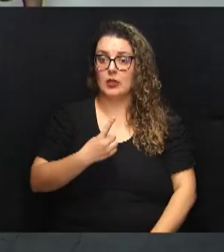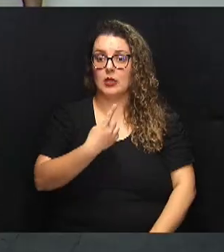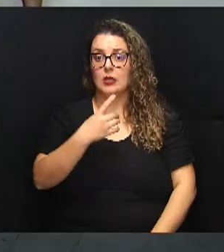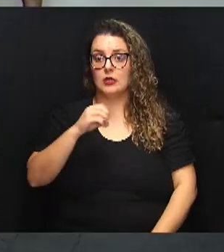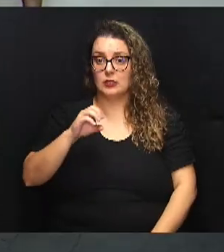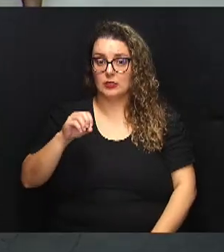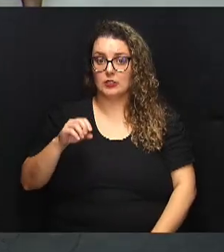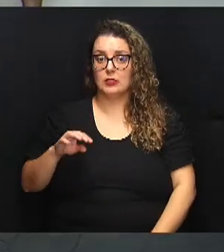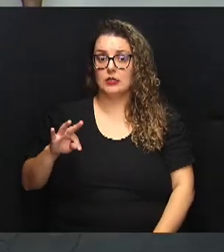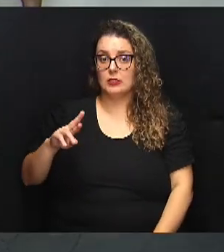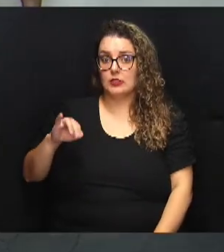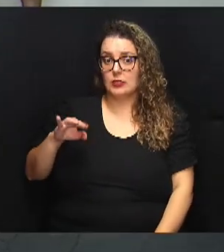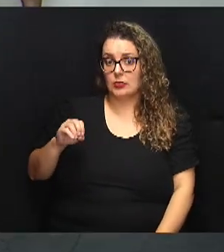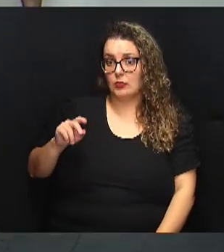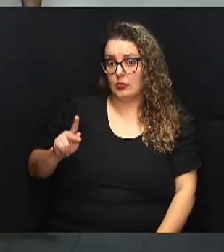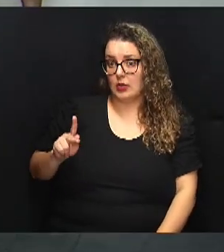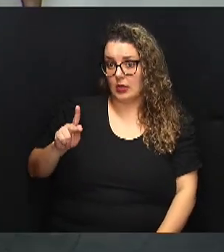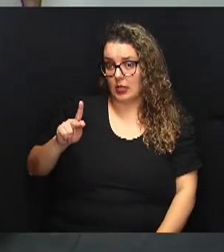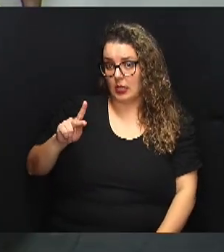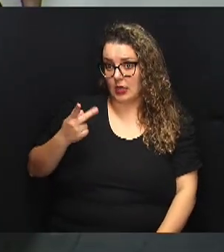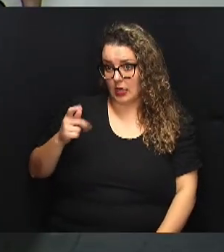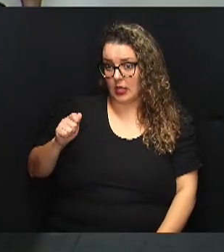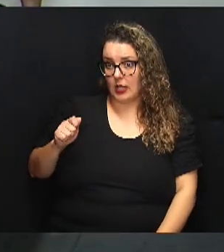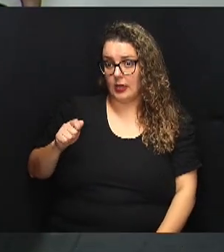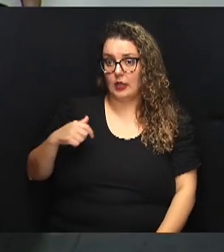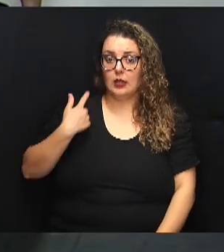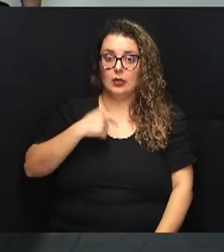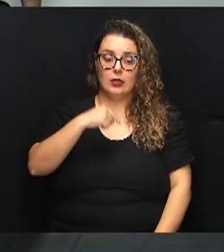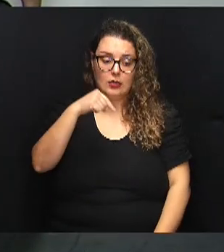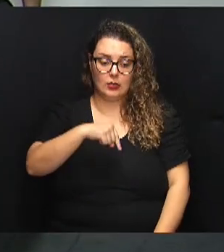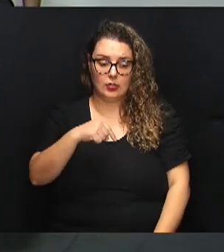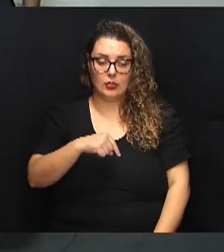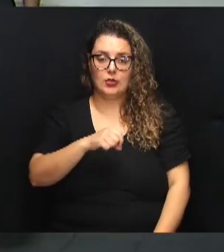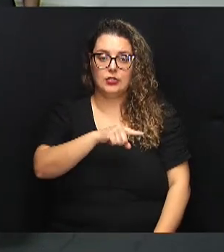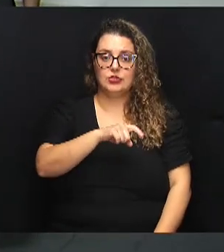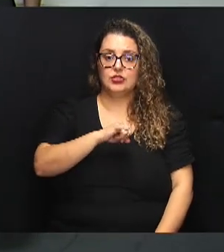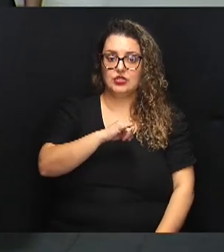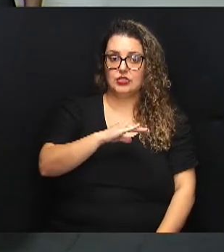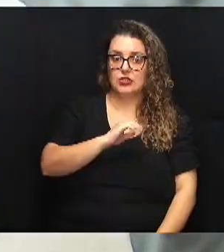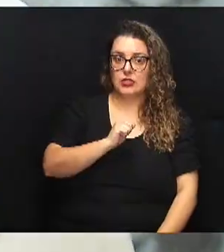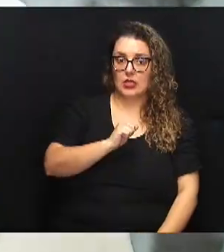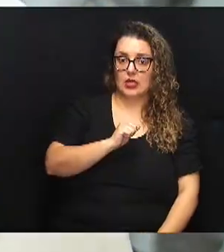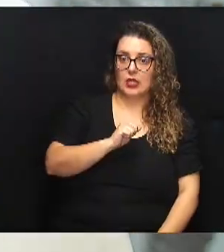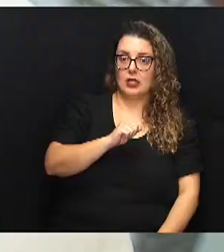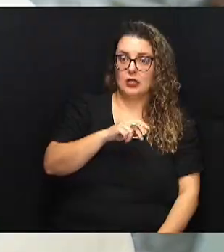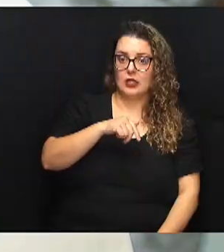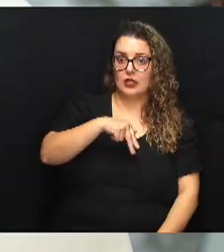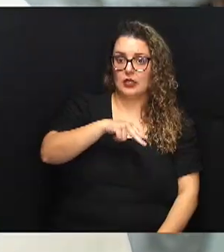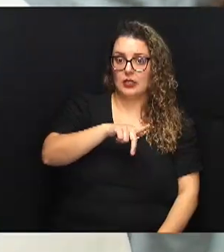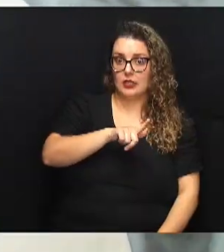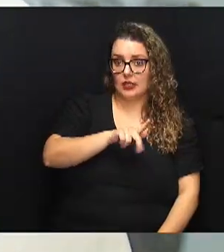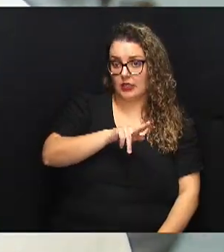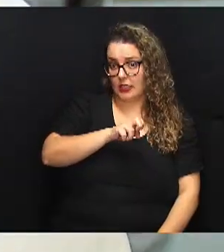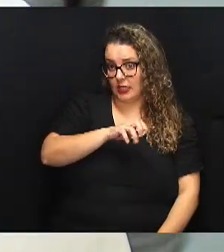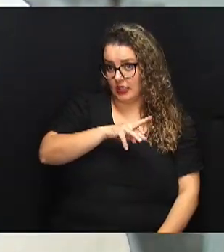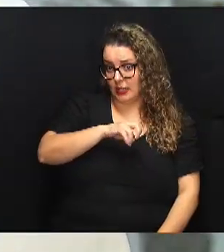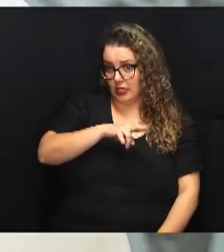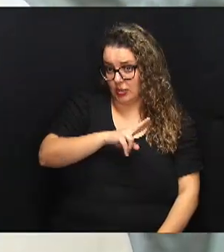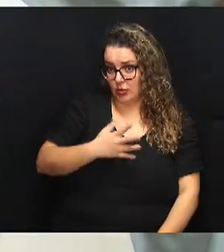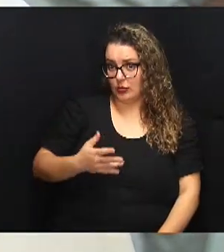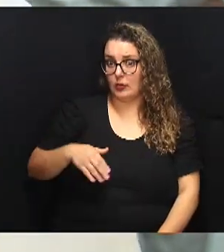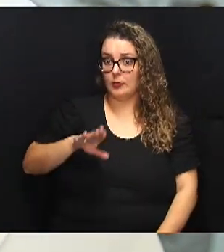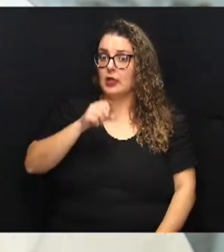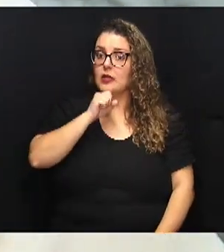ryuha, né? A nossa, Hosokawa Shinkageryu, é uma das mais antigas, e